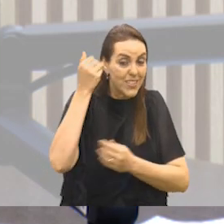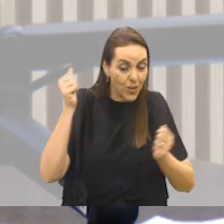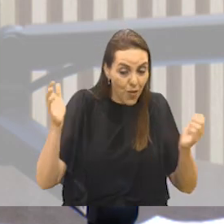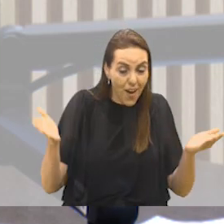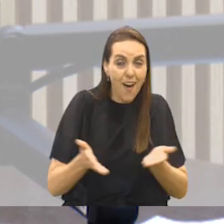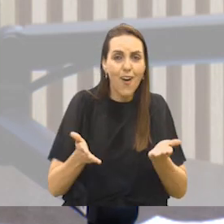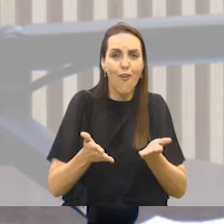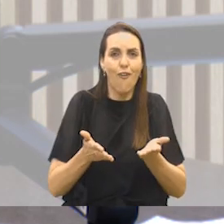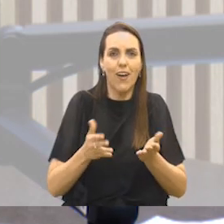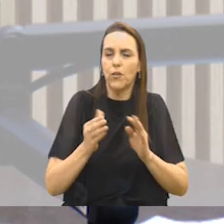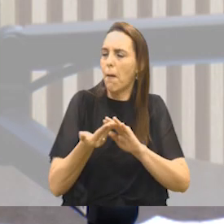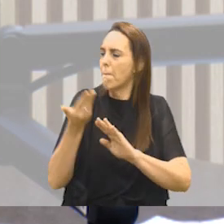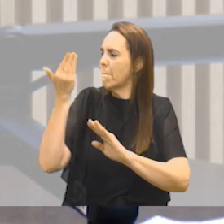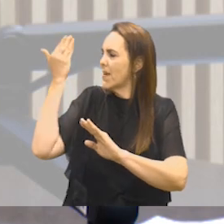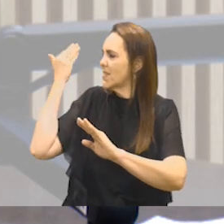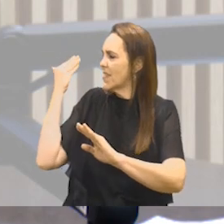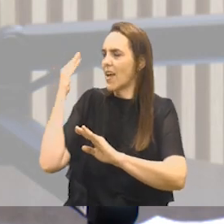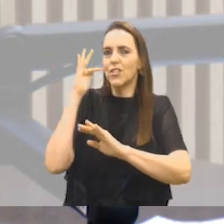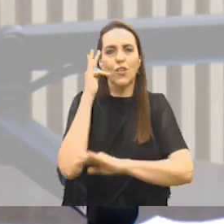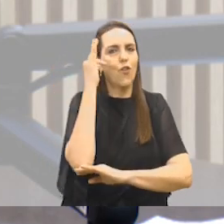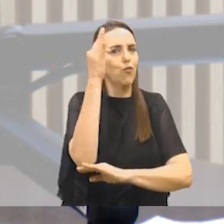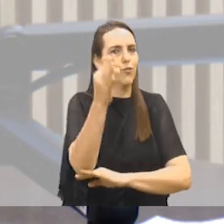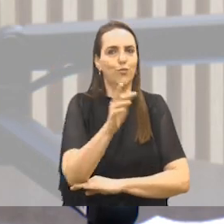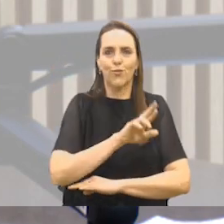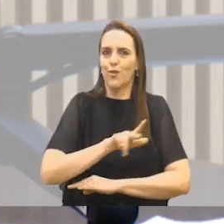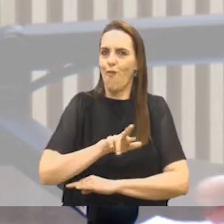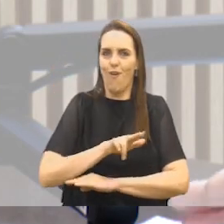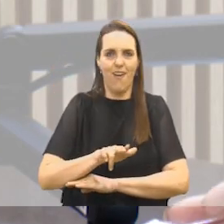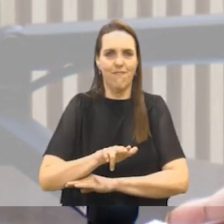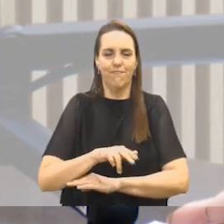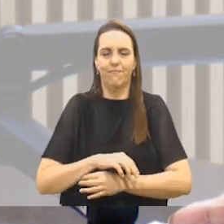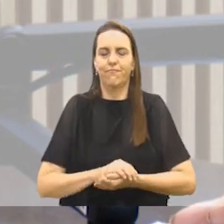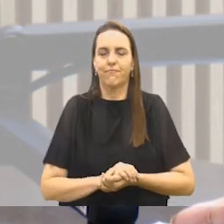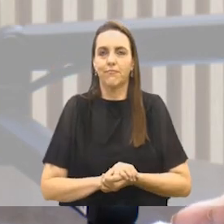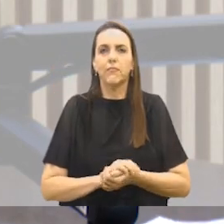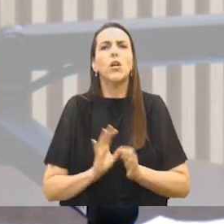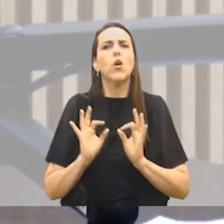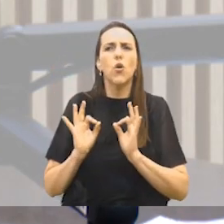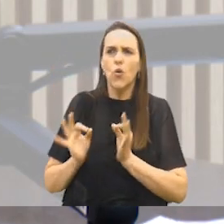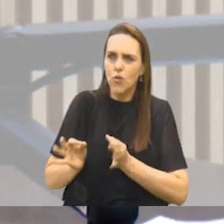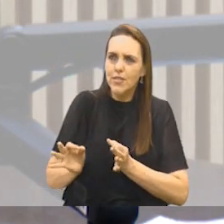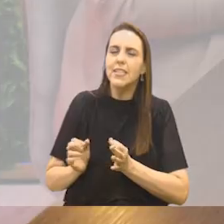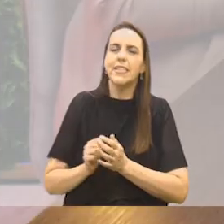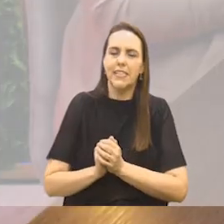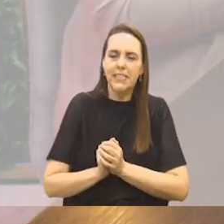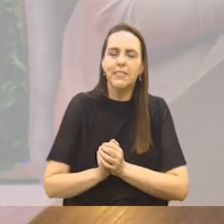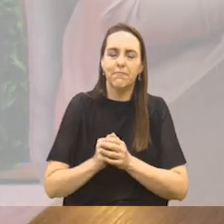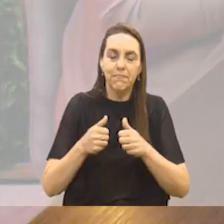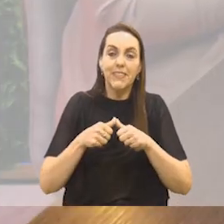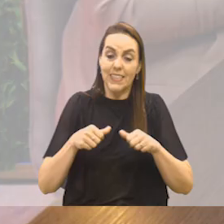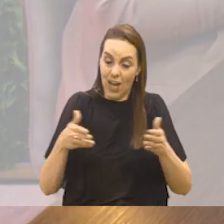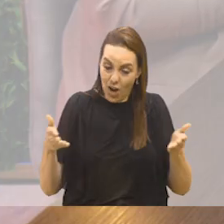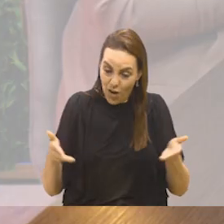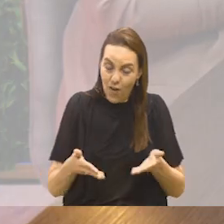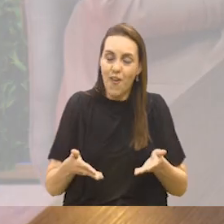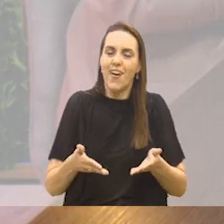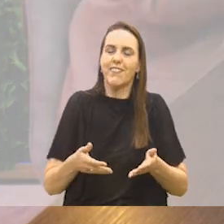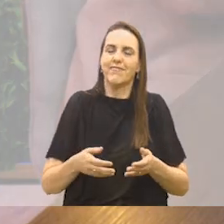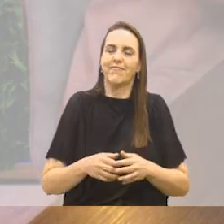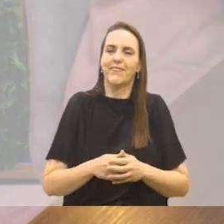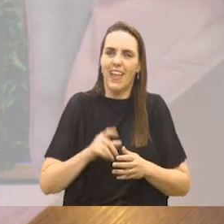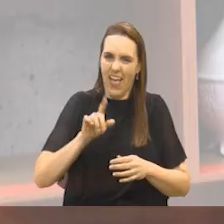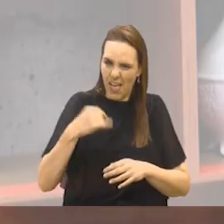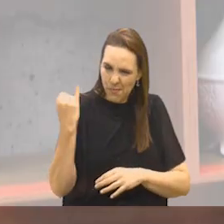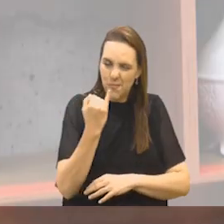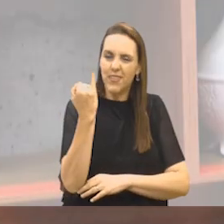aqui que a vida acontece. A vida não acontece no passado, a vida não acontece no futuro. Com certeza. E estar no